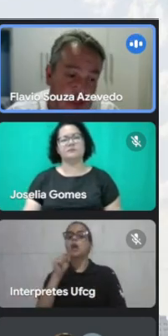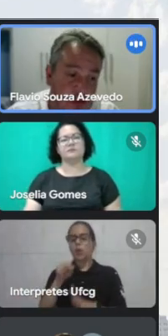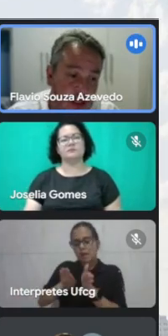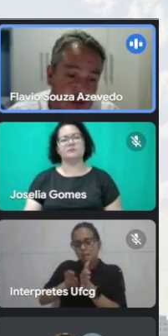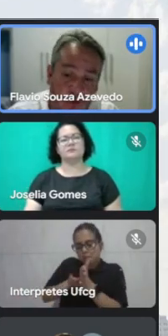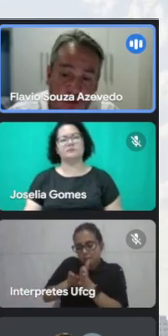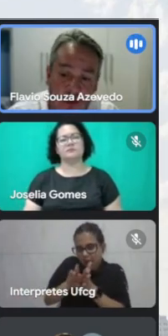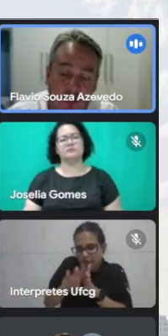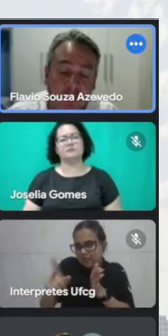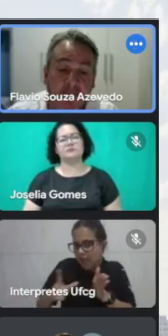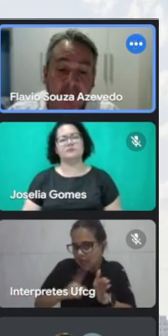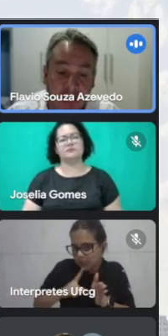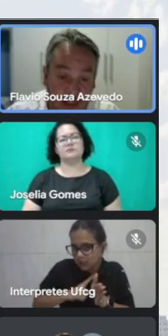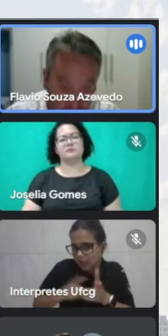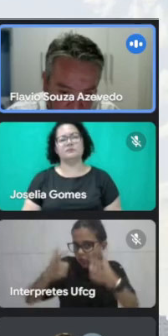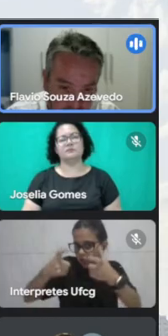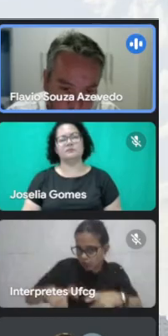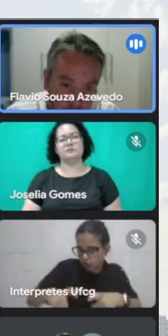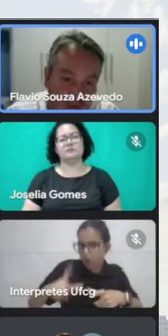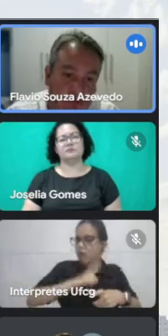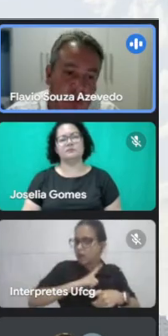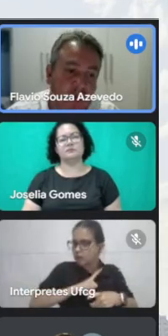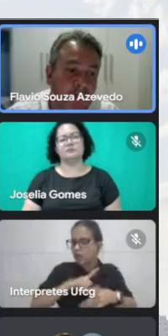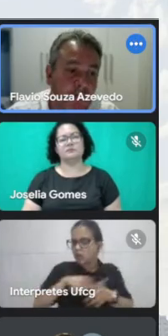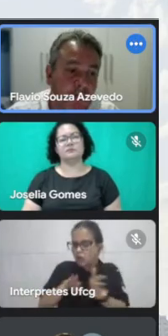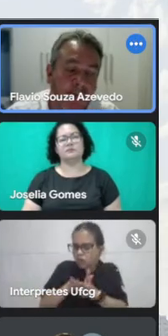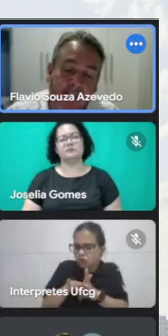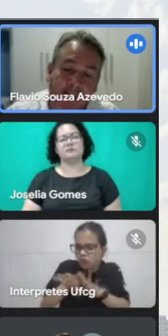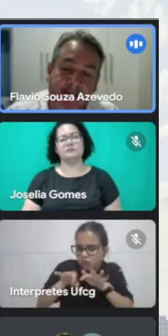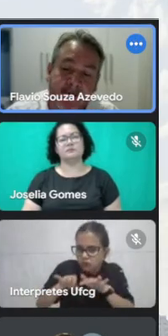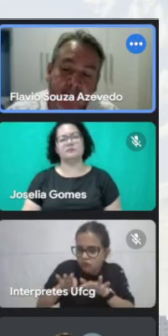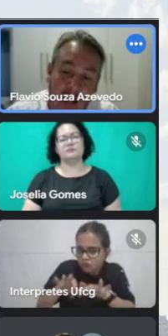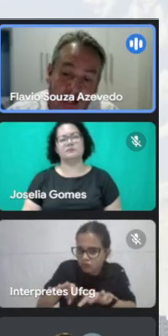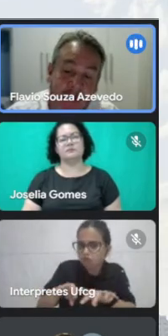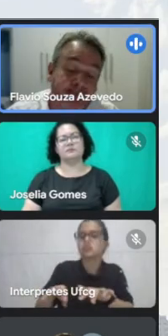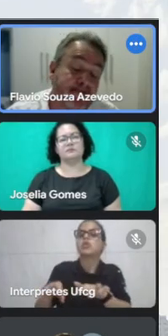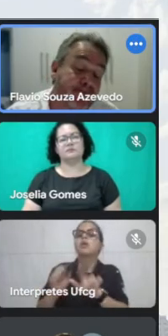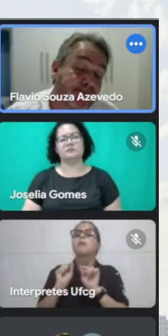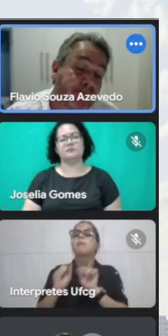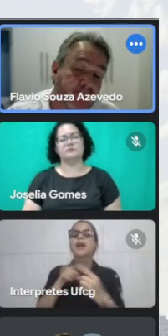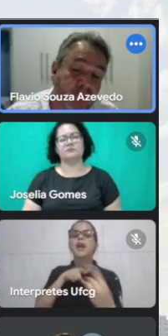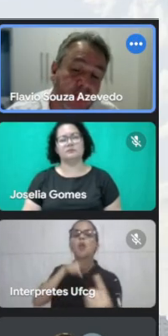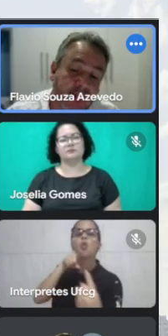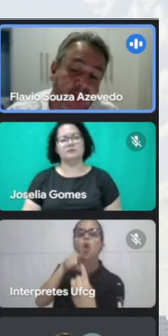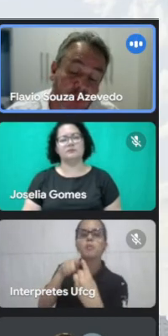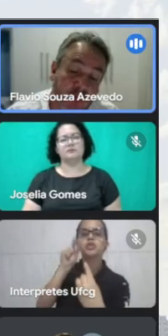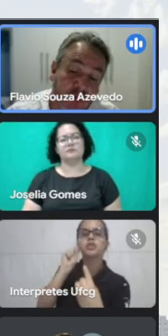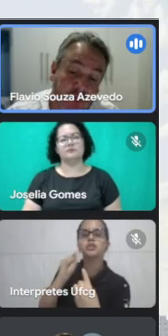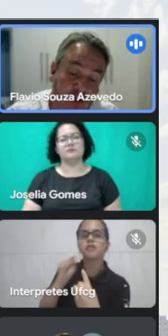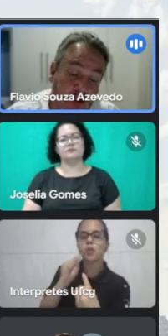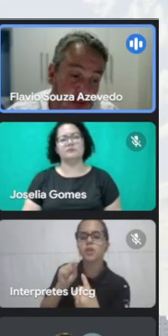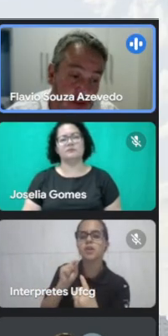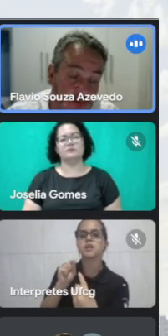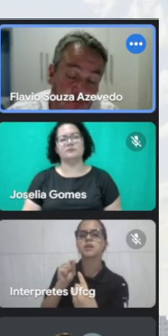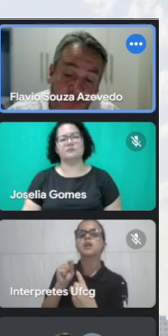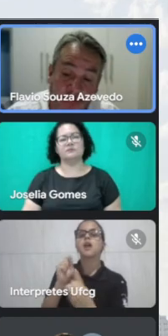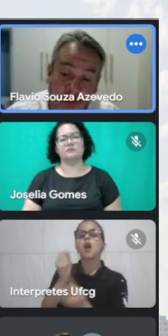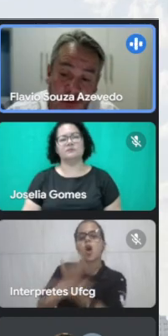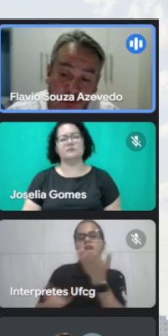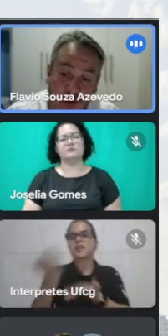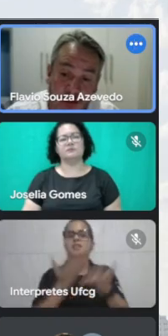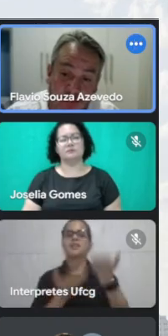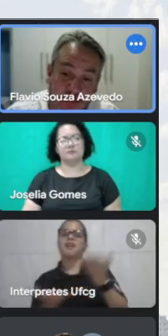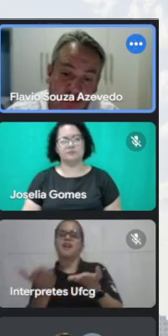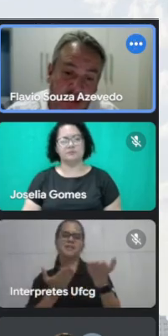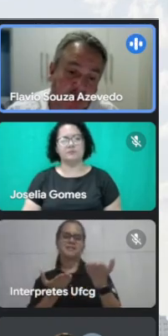instalam nessas regiões e atuam também, né, para promover o tratamento.